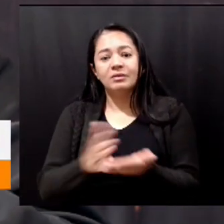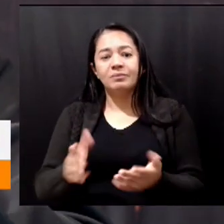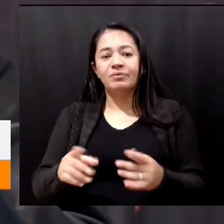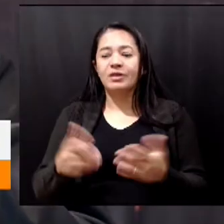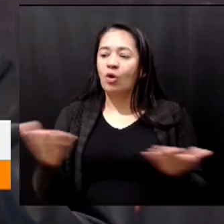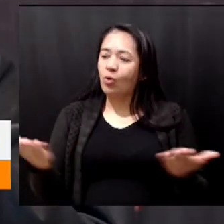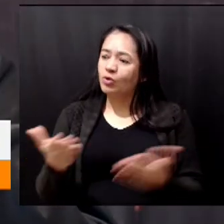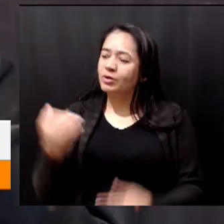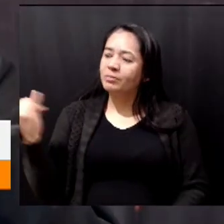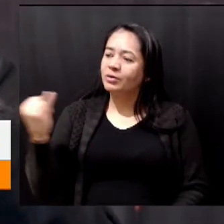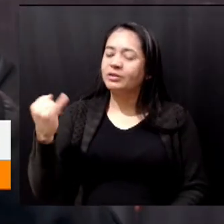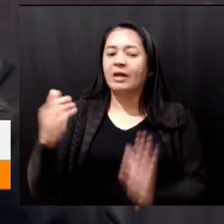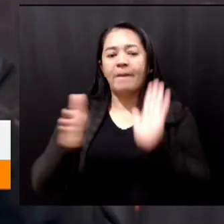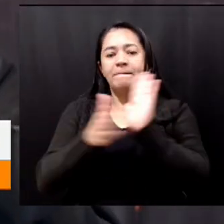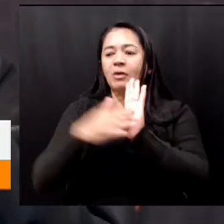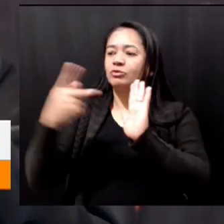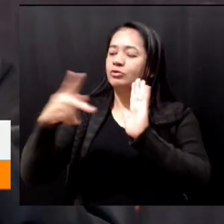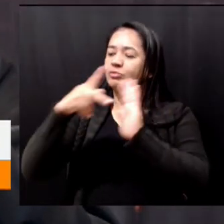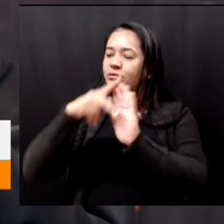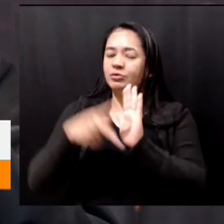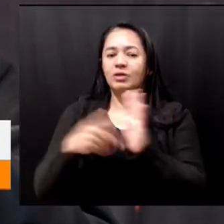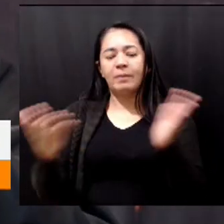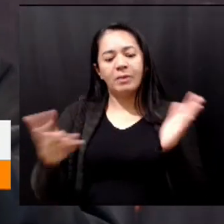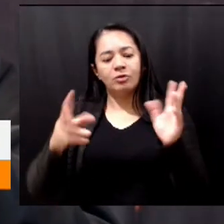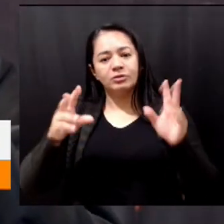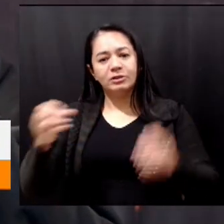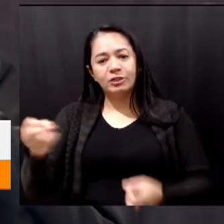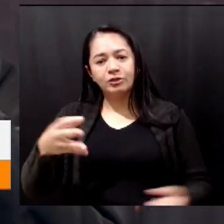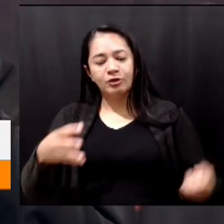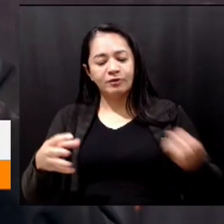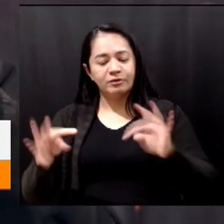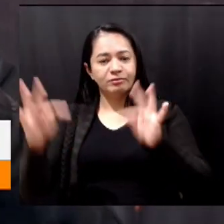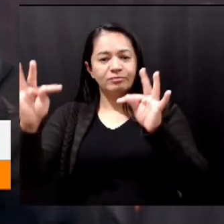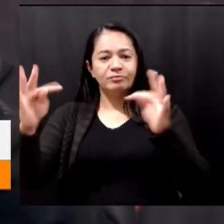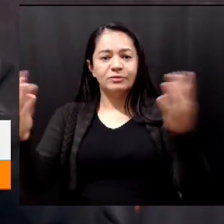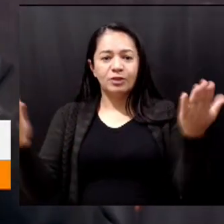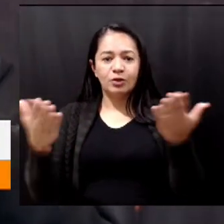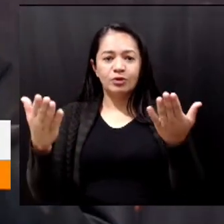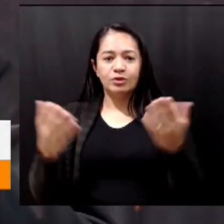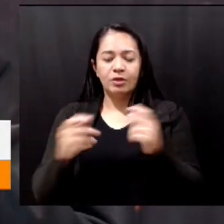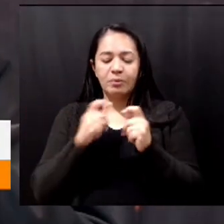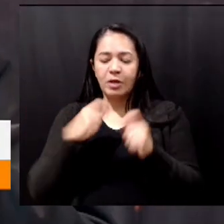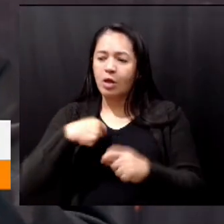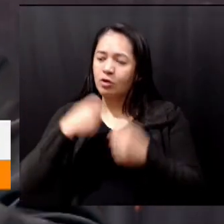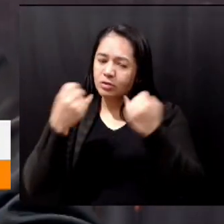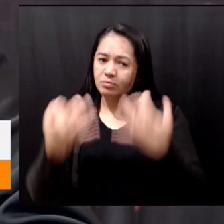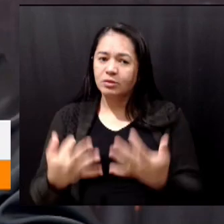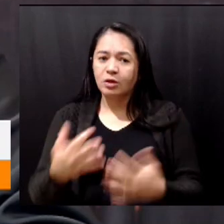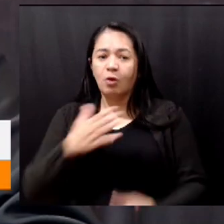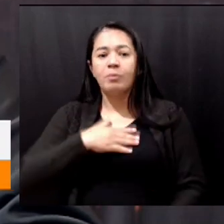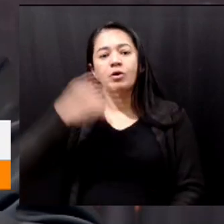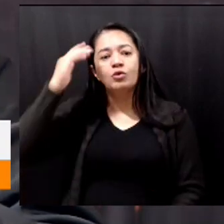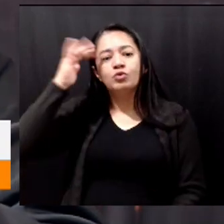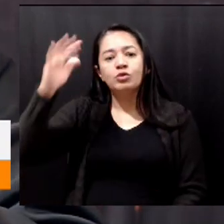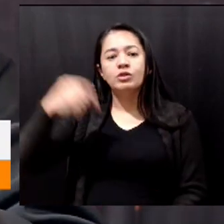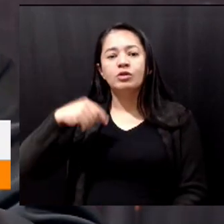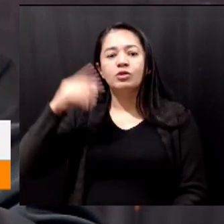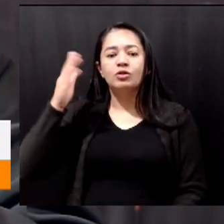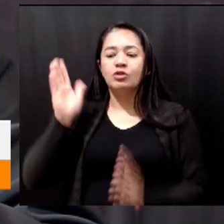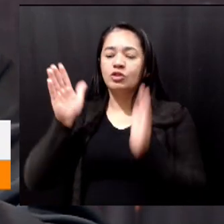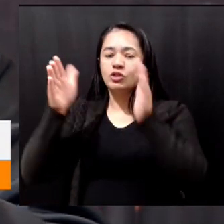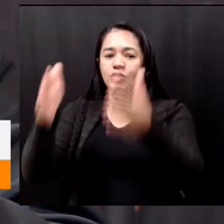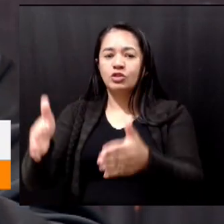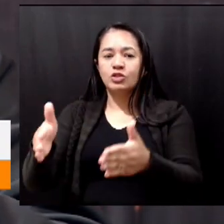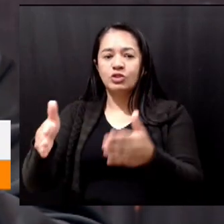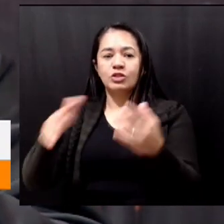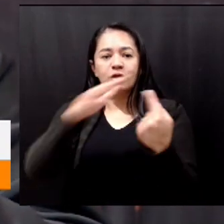Exato. Faz o seguinte, você percebe que nessa entrevista mesmo eu falo que o meu sonho era quando eu pudesse chegar num ponto de ônibus e eu